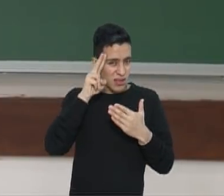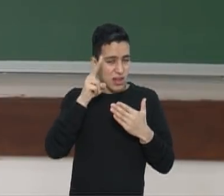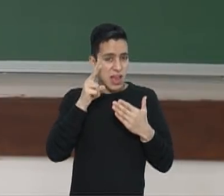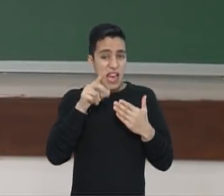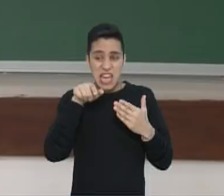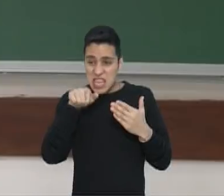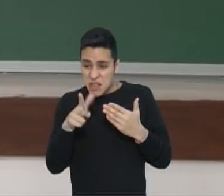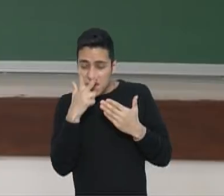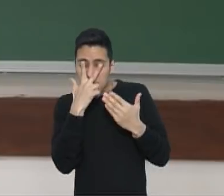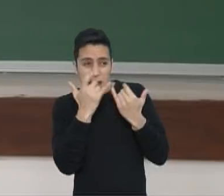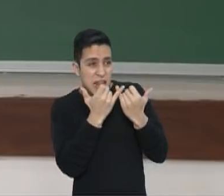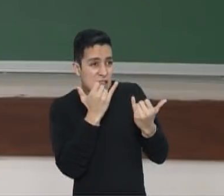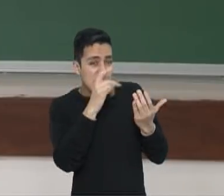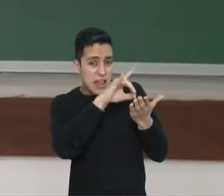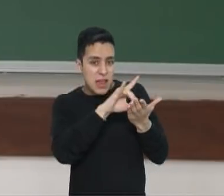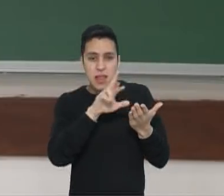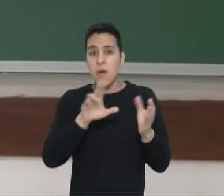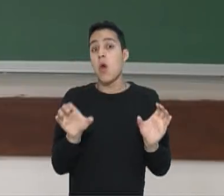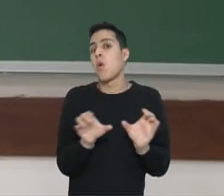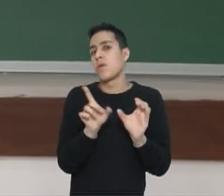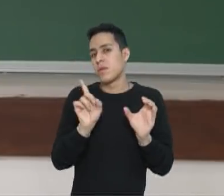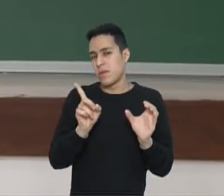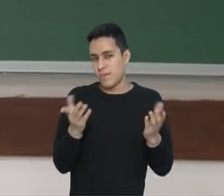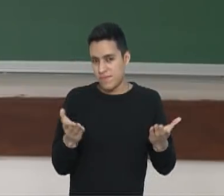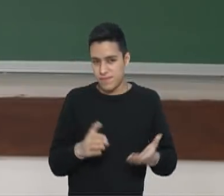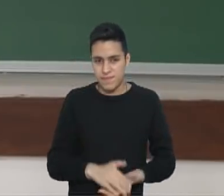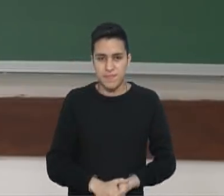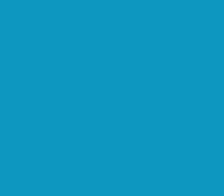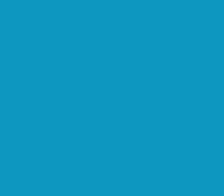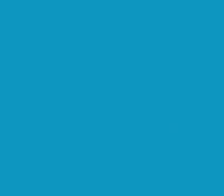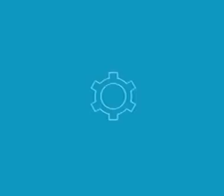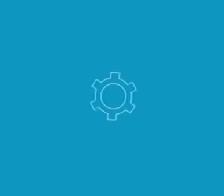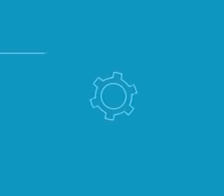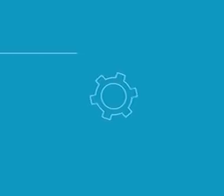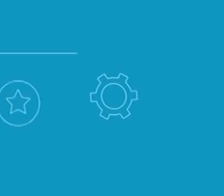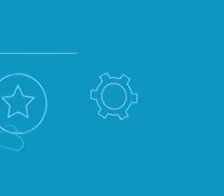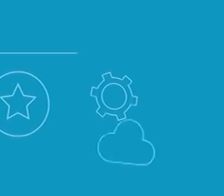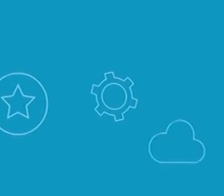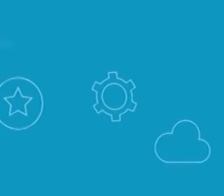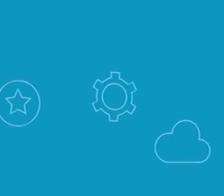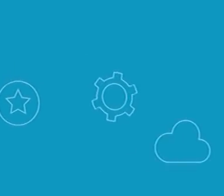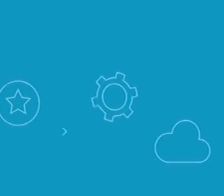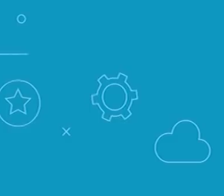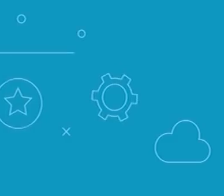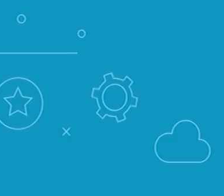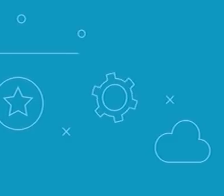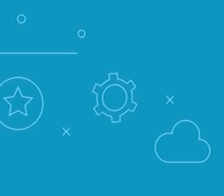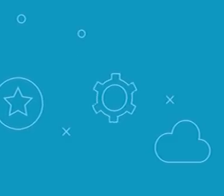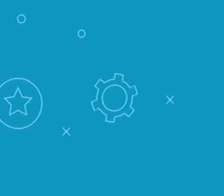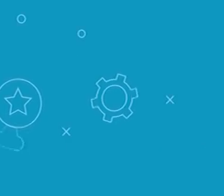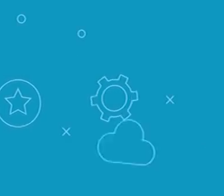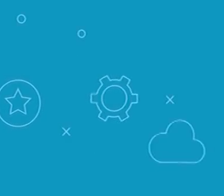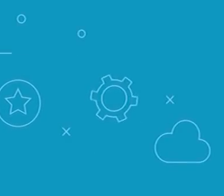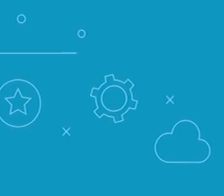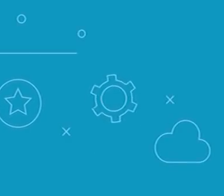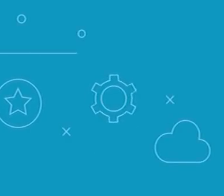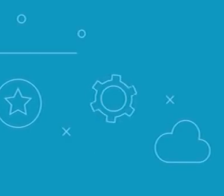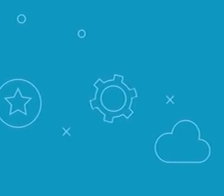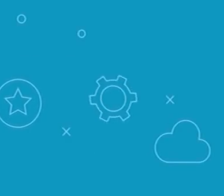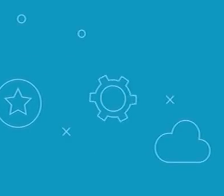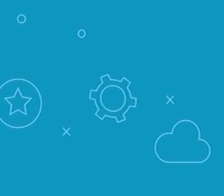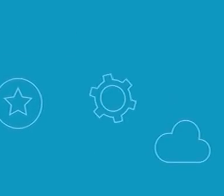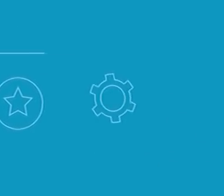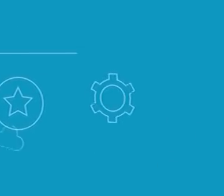com a realidade não é mera coincidência. Tchau.